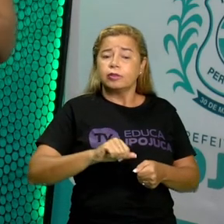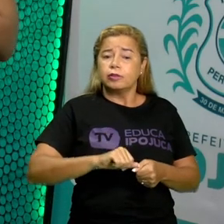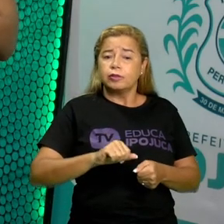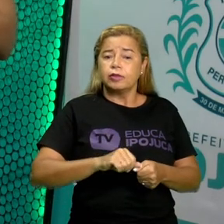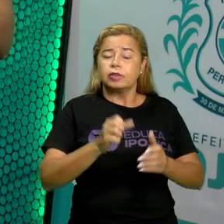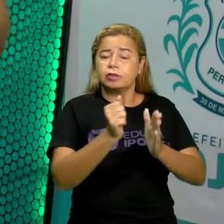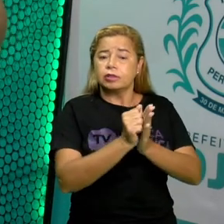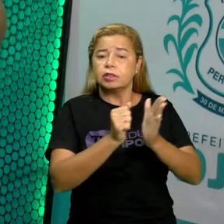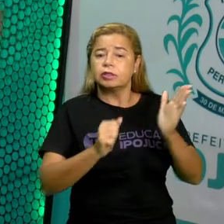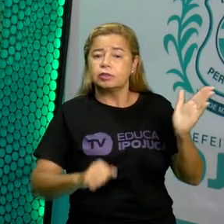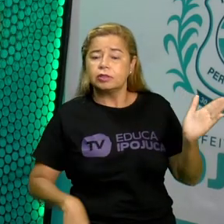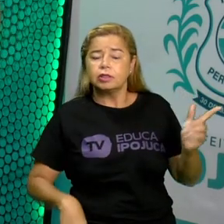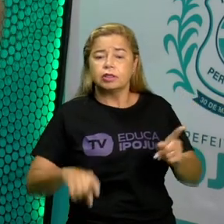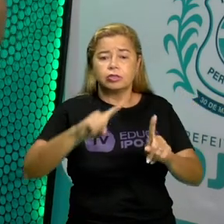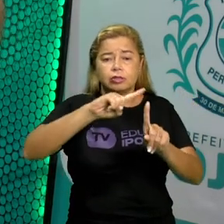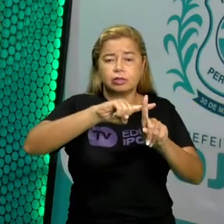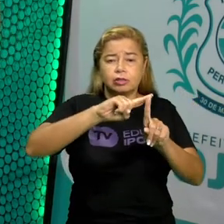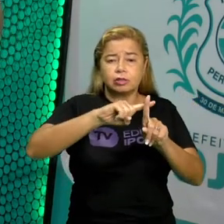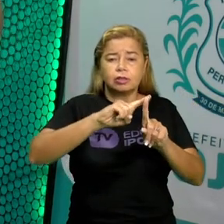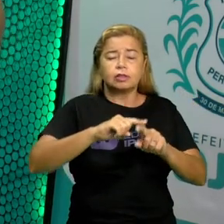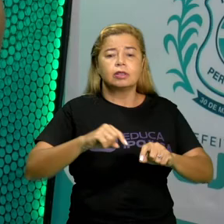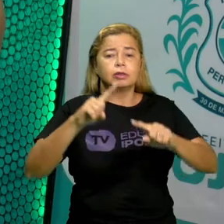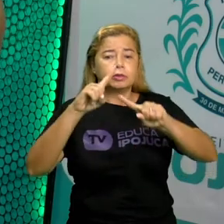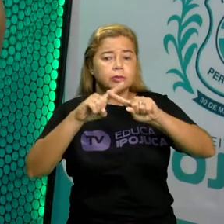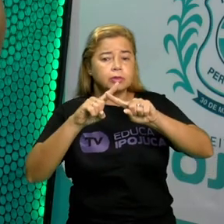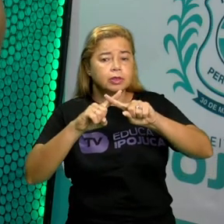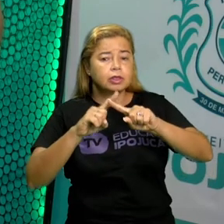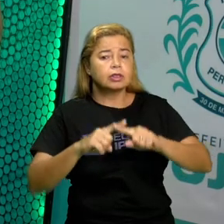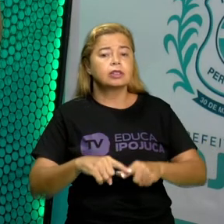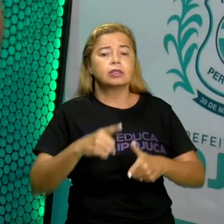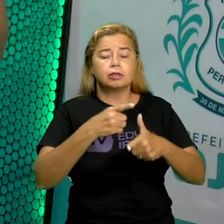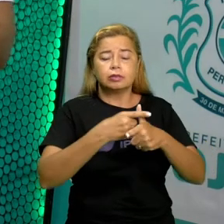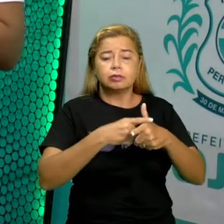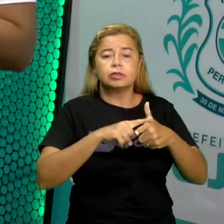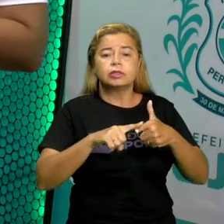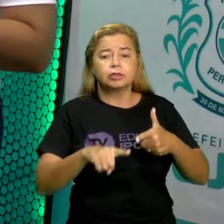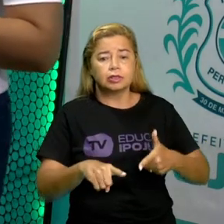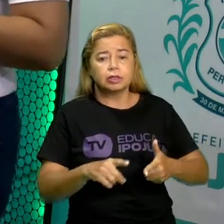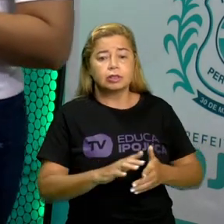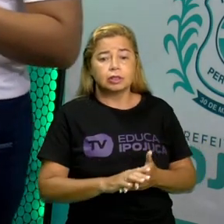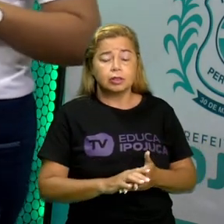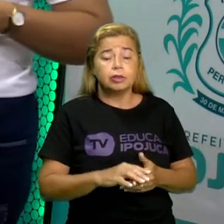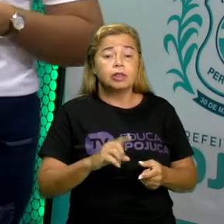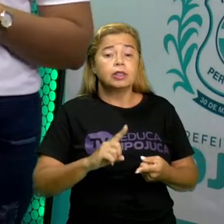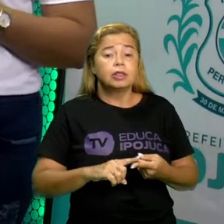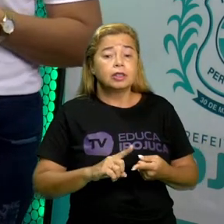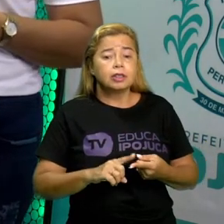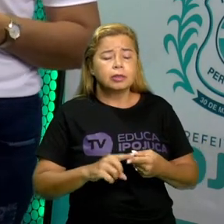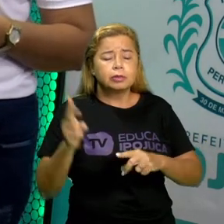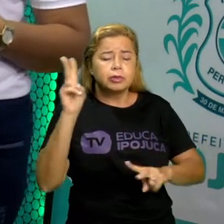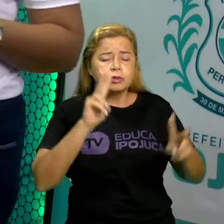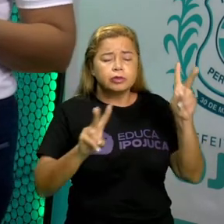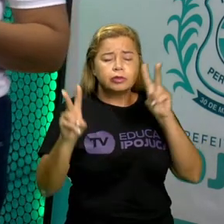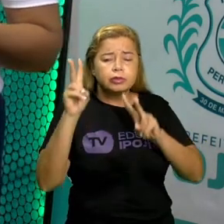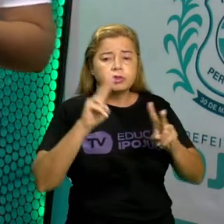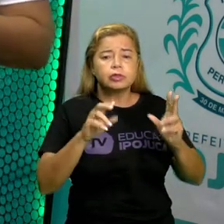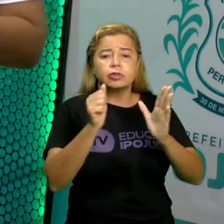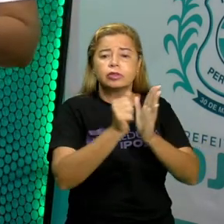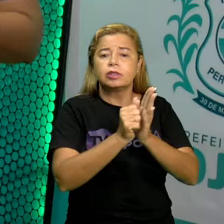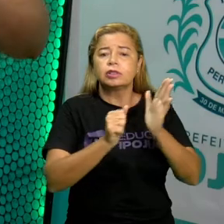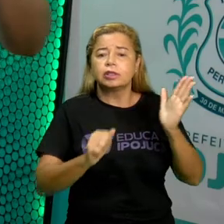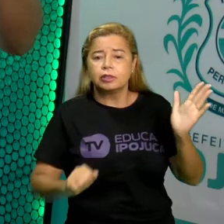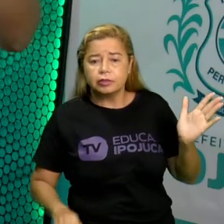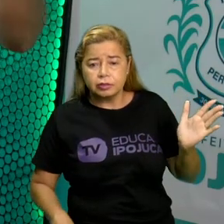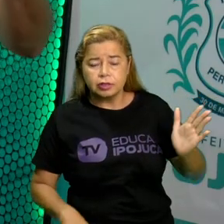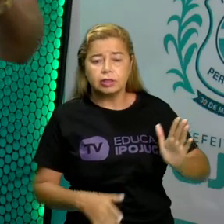de multiplicação, de divisão. Tentem ver essa atividade que a professora deixou para vocês. E na próxima aula a gente